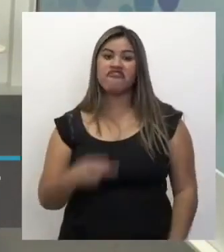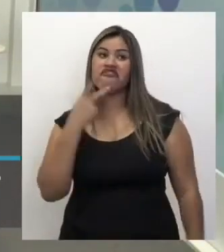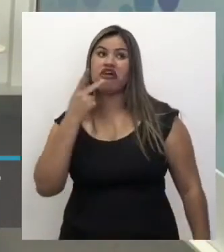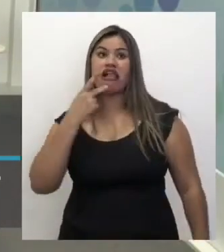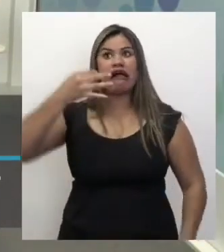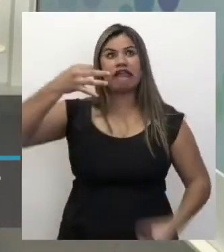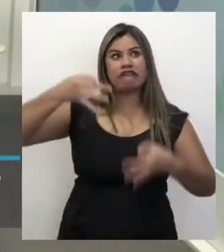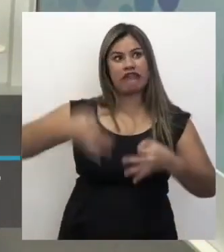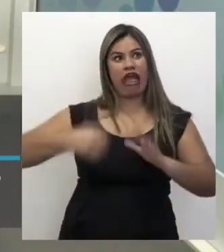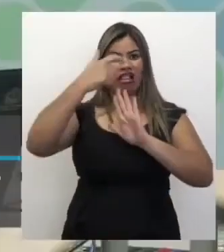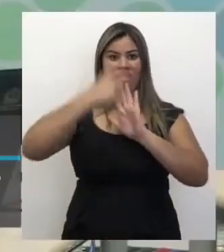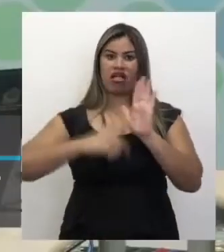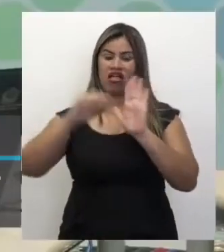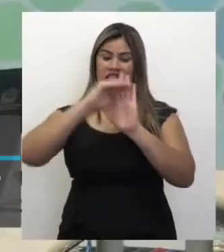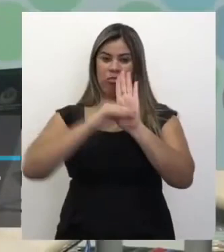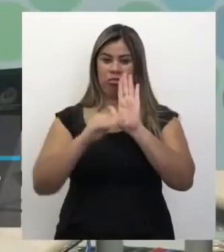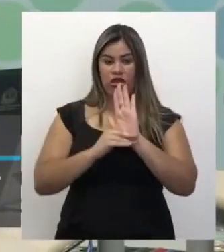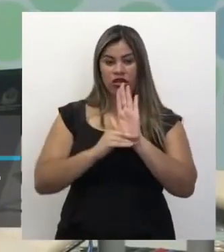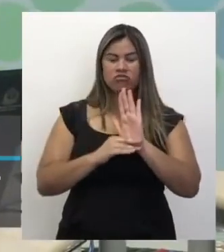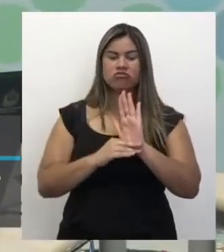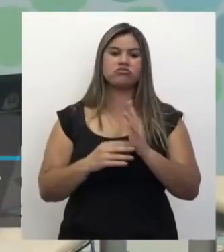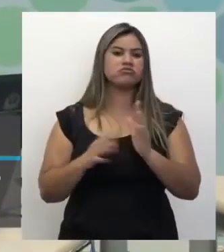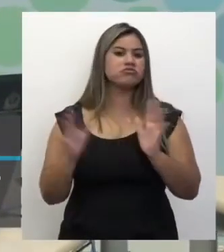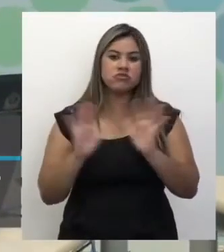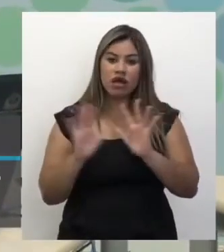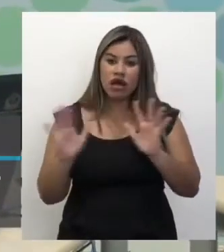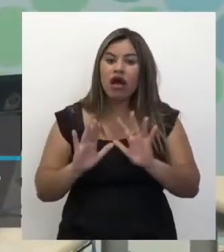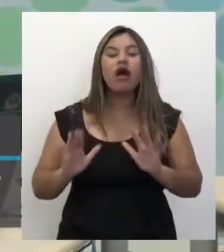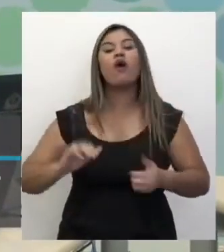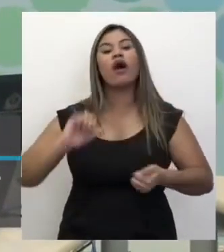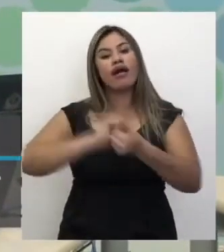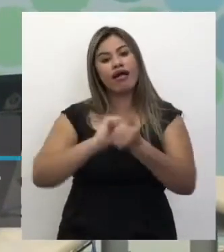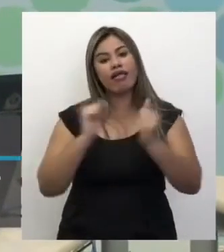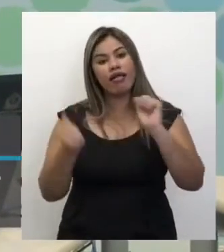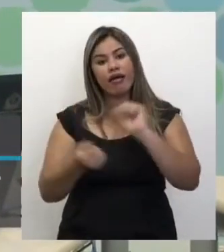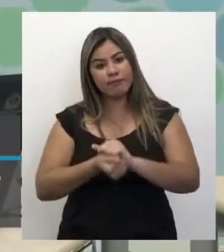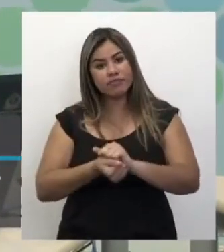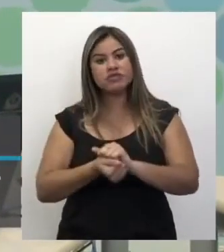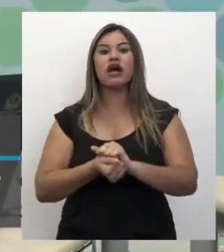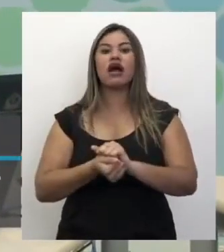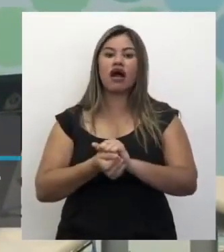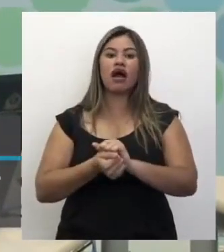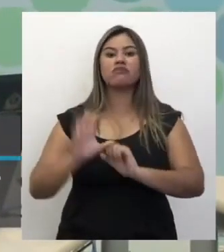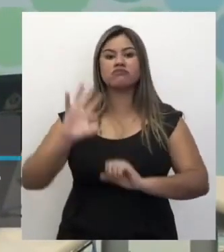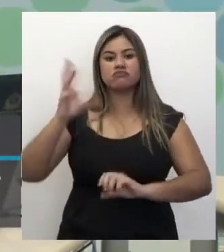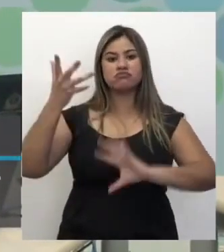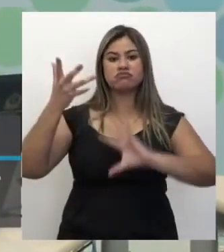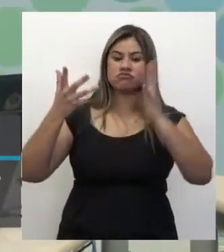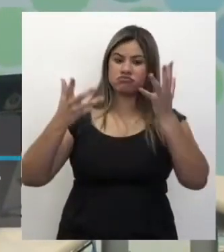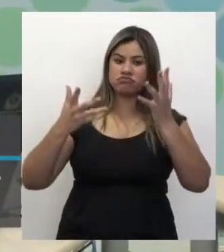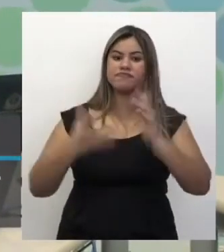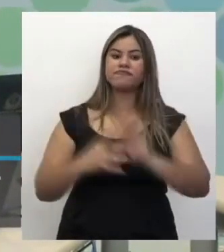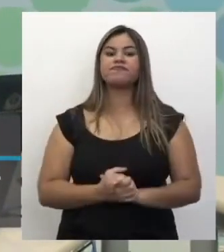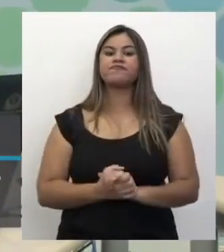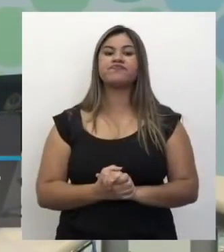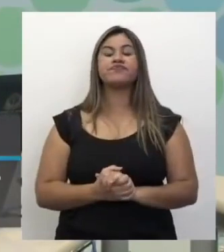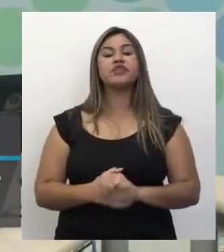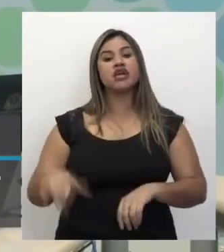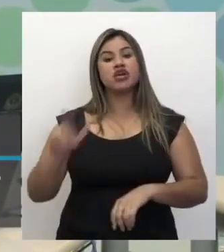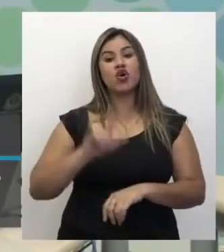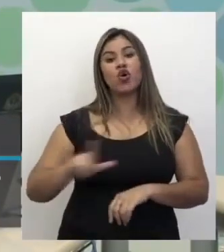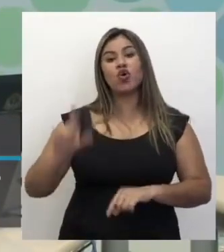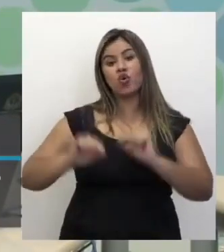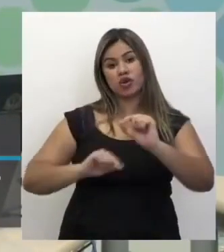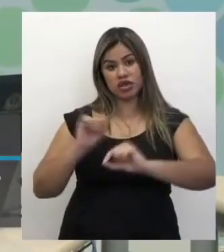corretamente a norma padrão Muito o bem. tempo todo. Não, é você adequar a sua linguagem às situações de comunicação. E é lógico, quando a professora